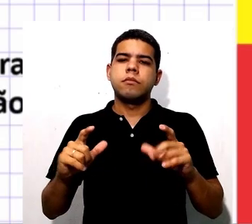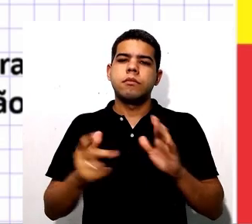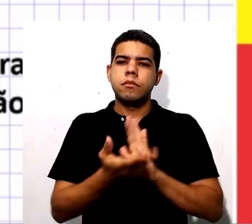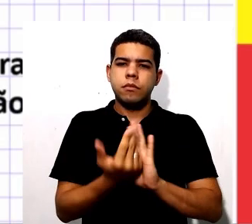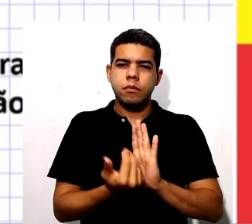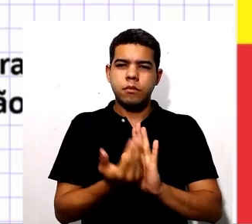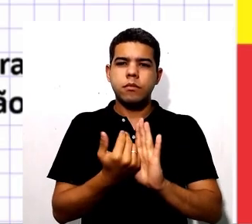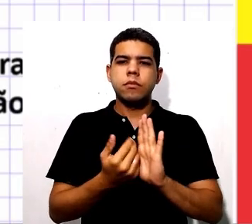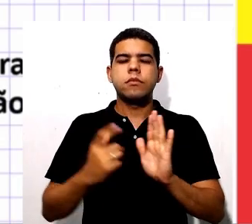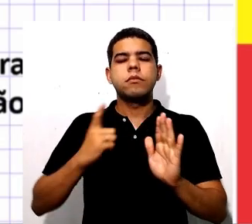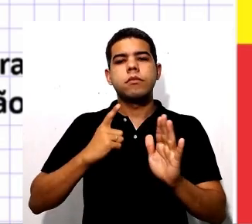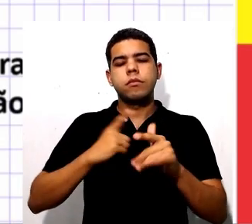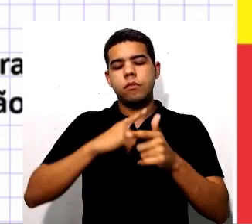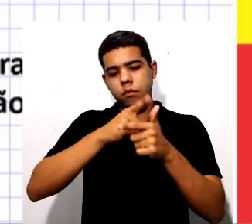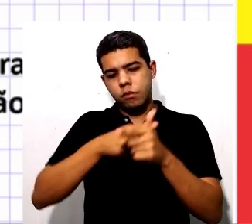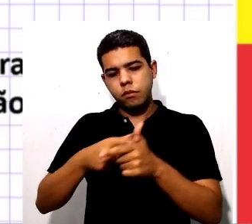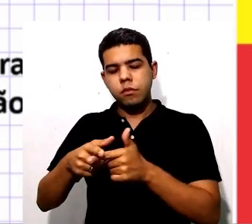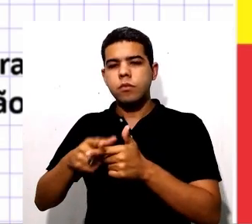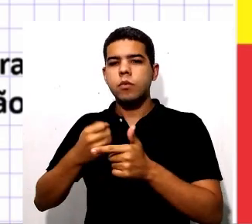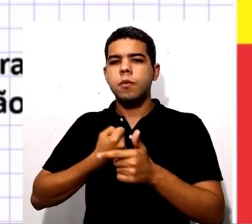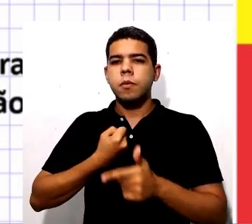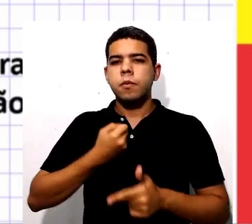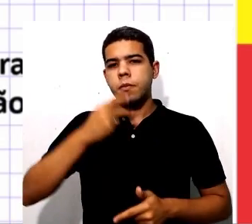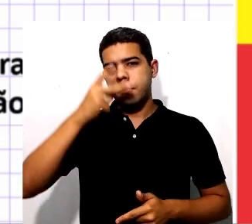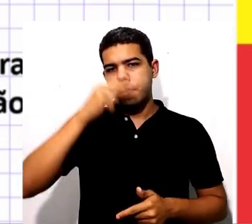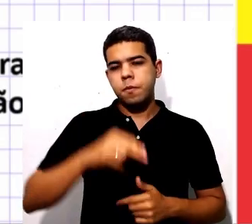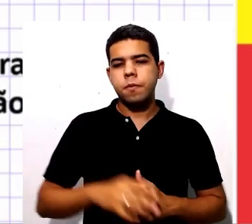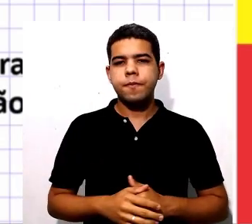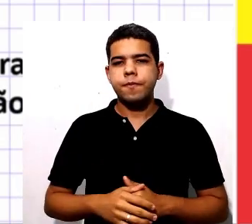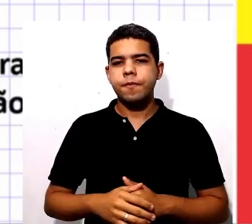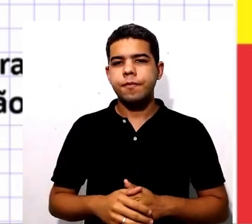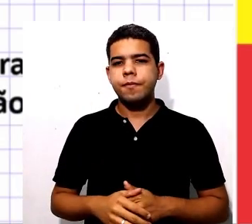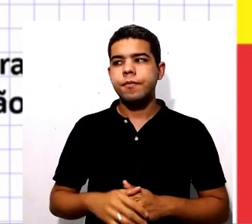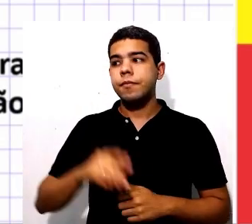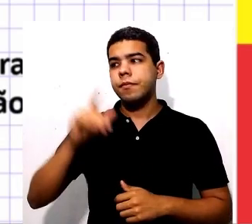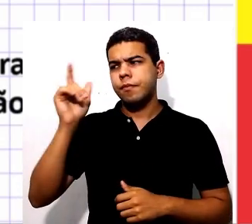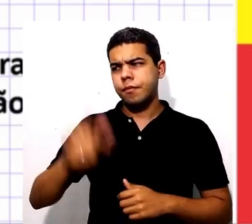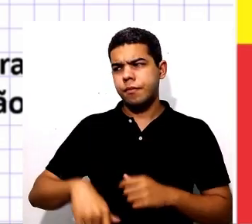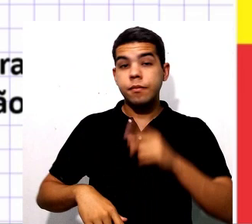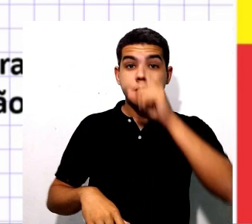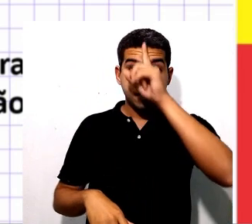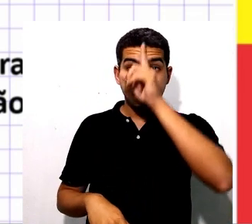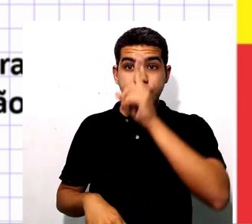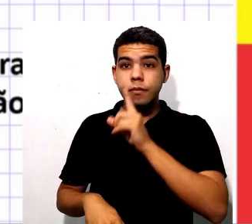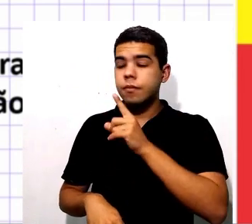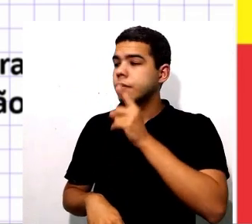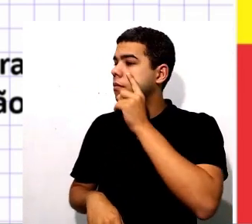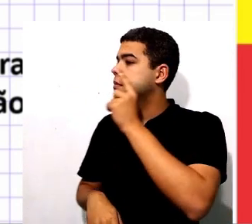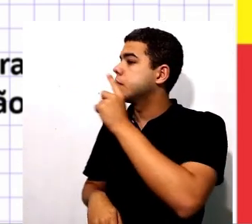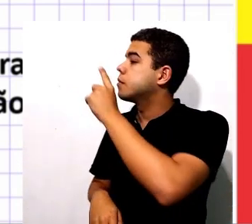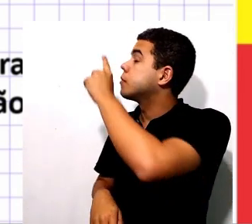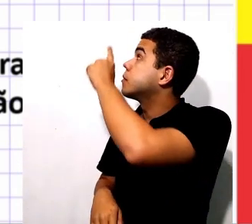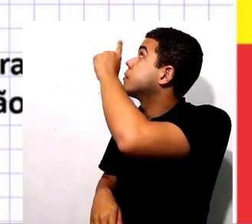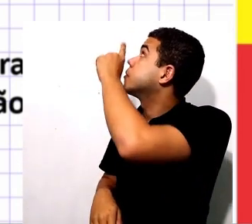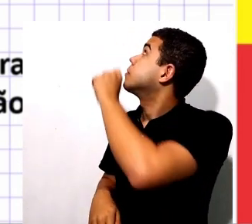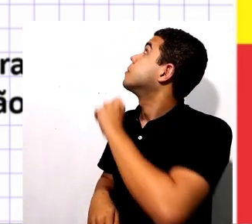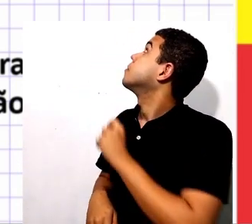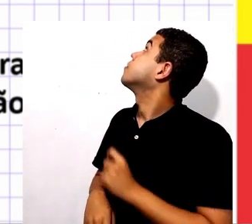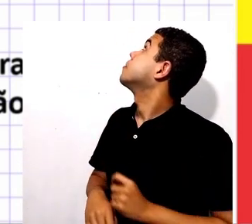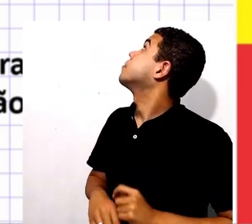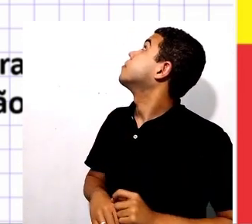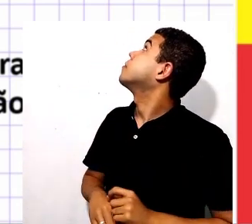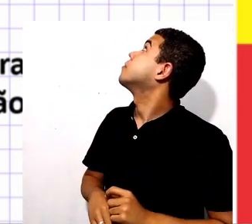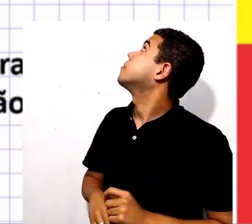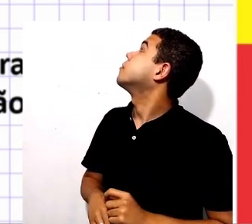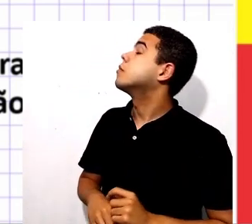este número. Beleza? Então, veja esse quadradinho amarelo. E tá 1. Vou multiplicar por 3. O que acontece